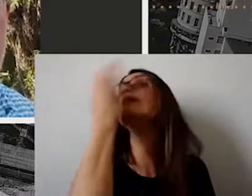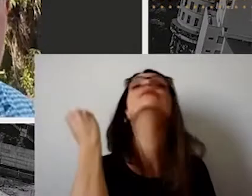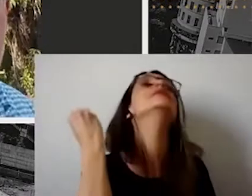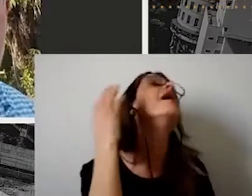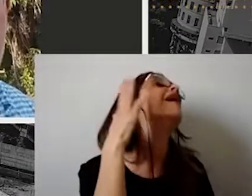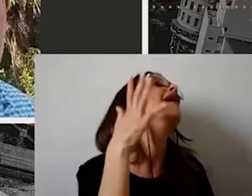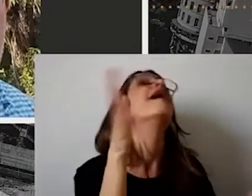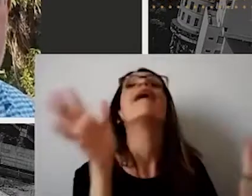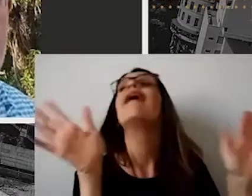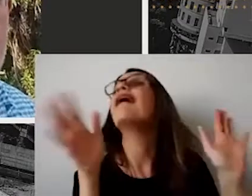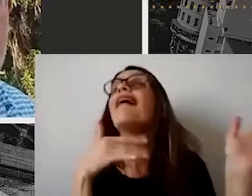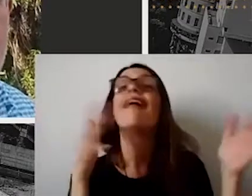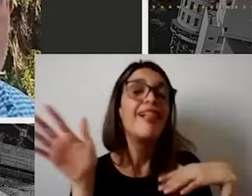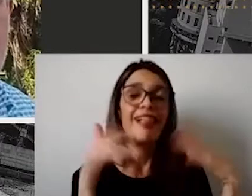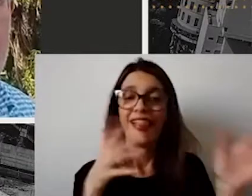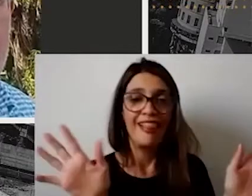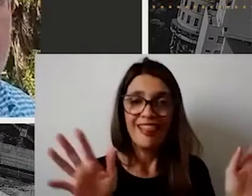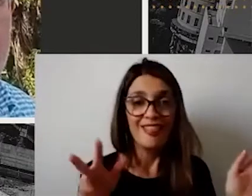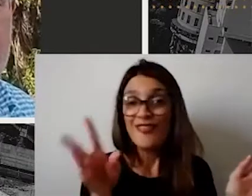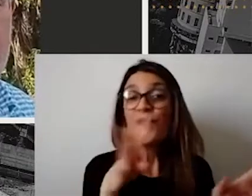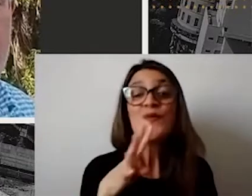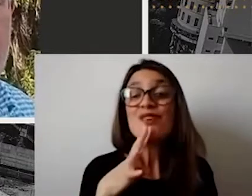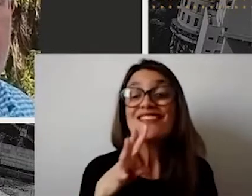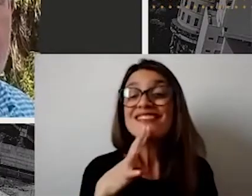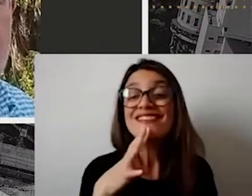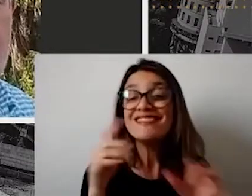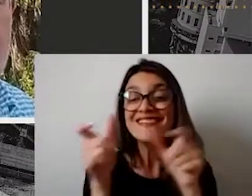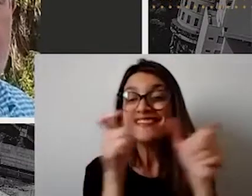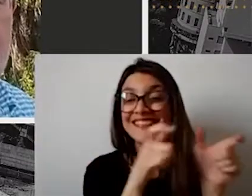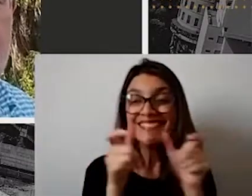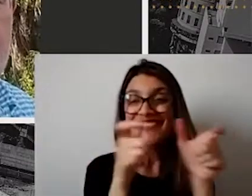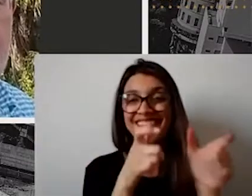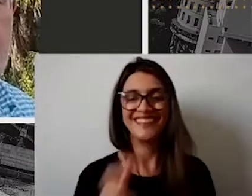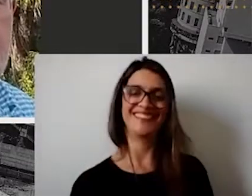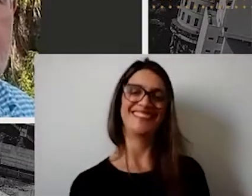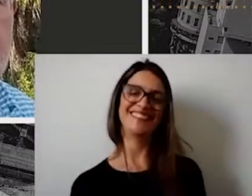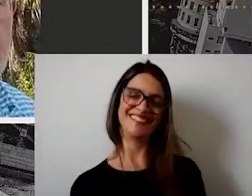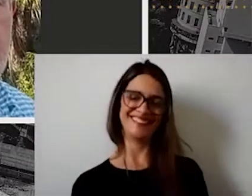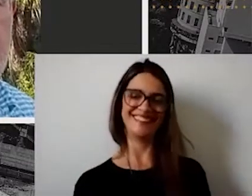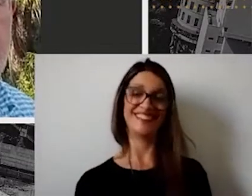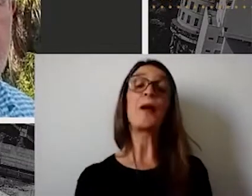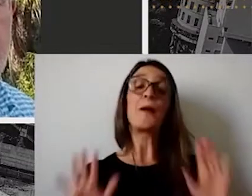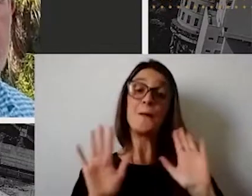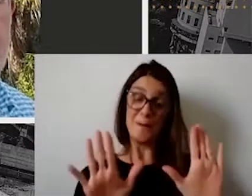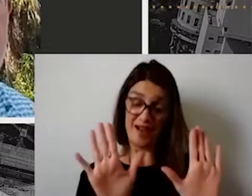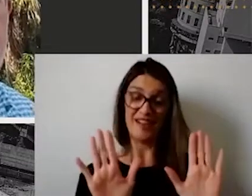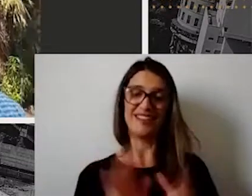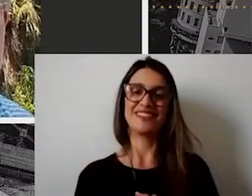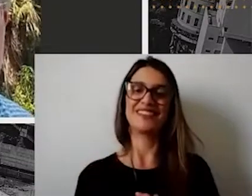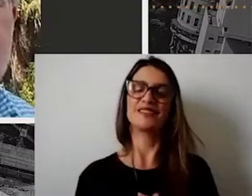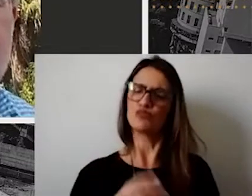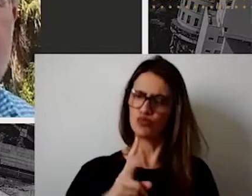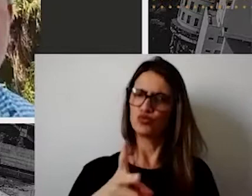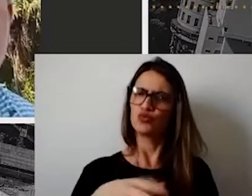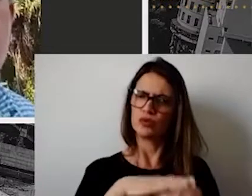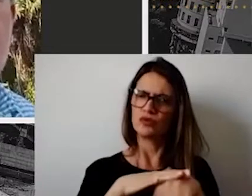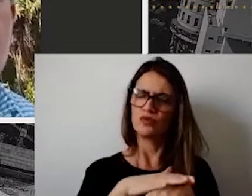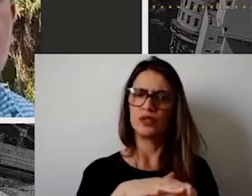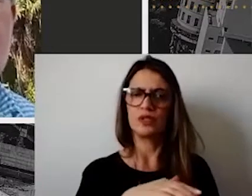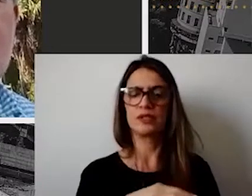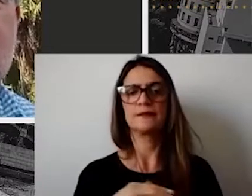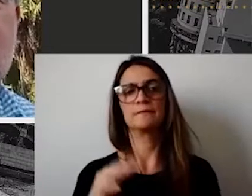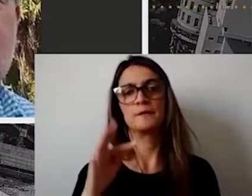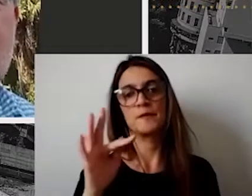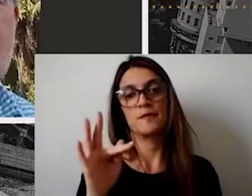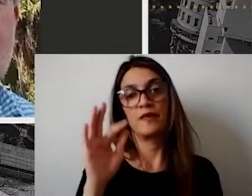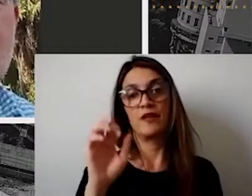canal para outras coisas. Bom, então, mas vamos lá, voltando aqui para a nossa conversa, você deve saber que Fervura é doido por clima,